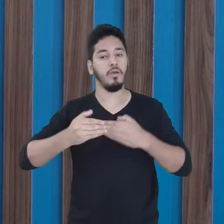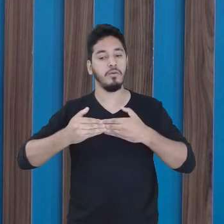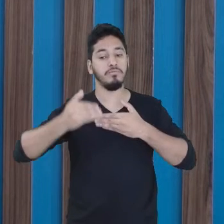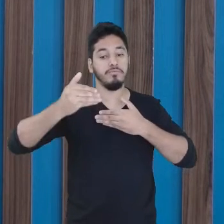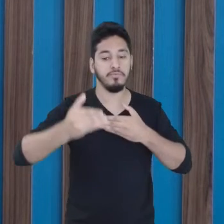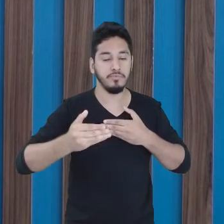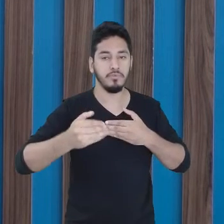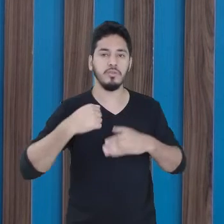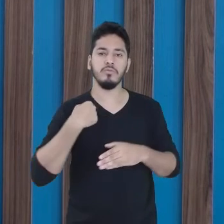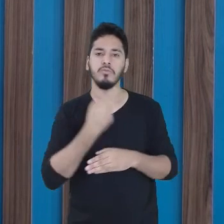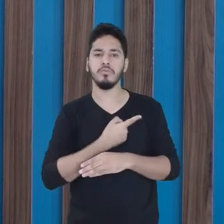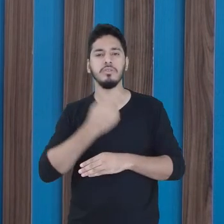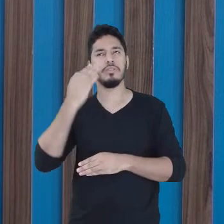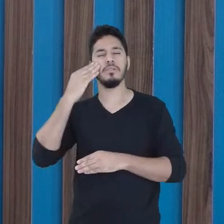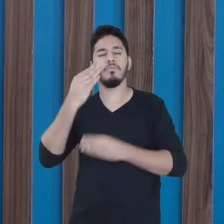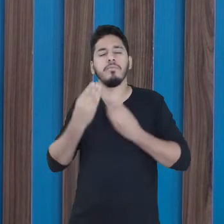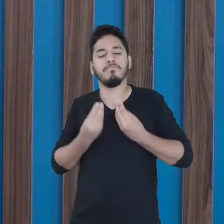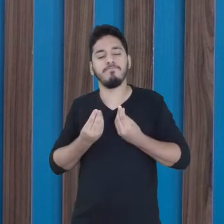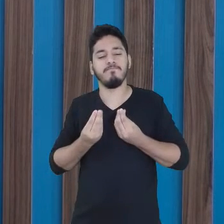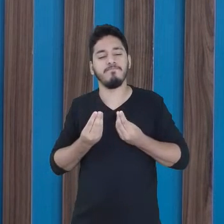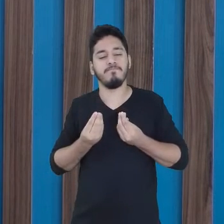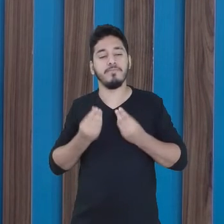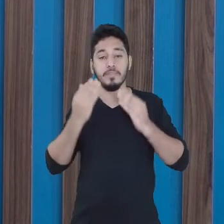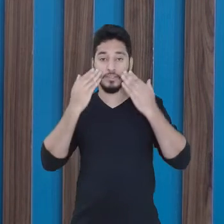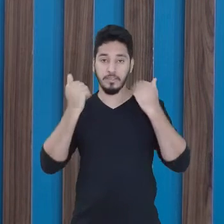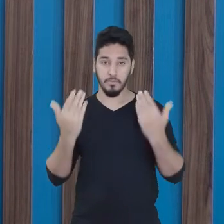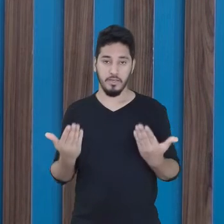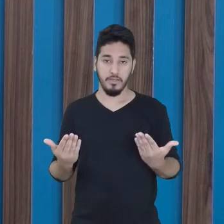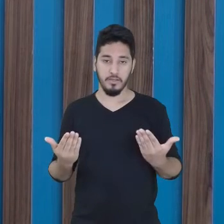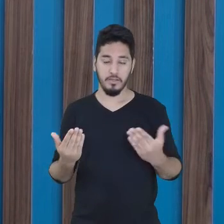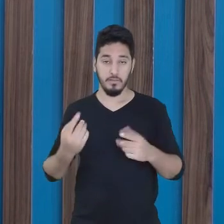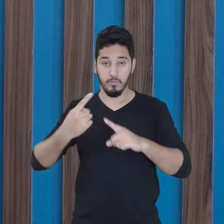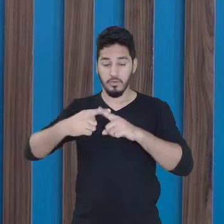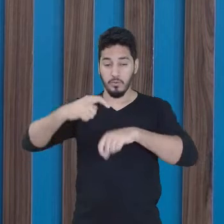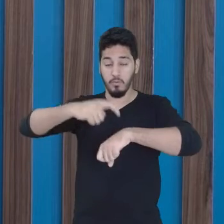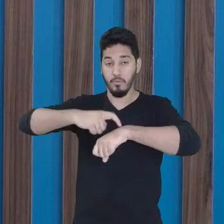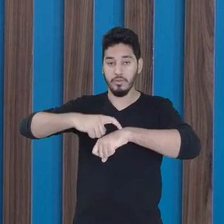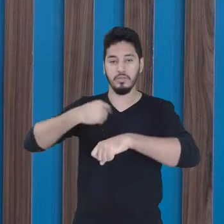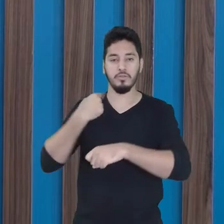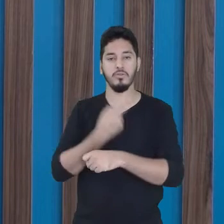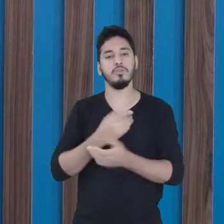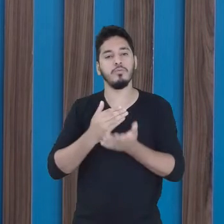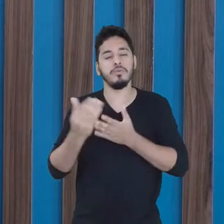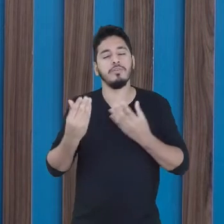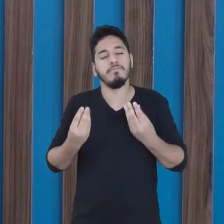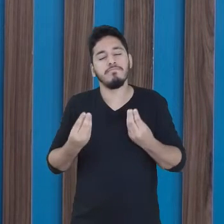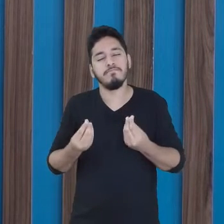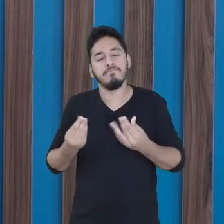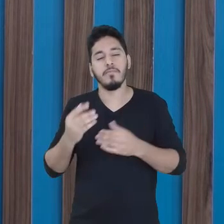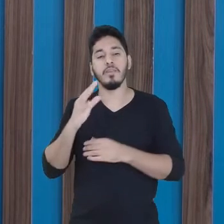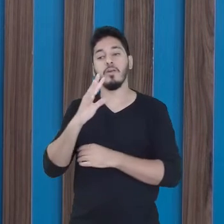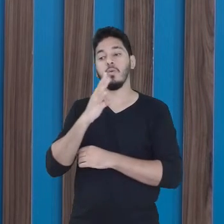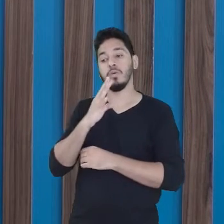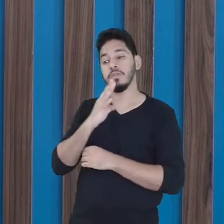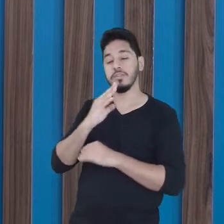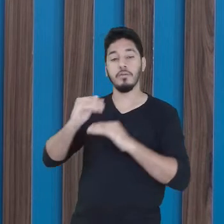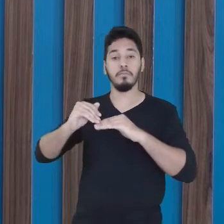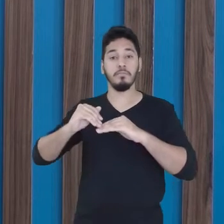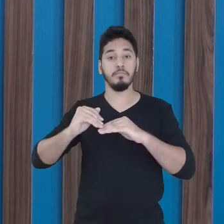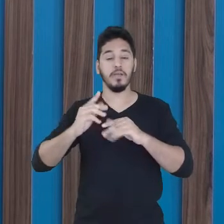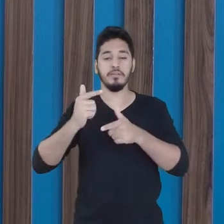gente possa se sensibilizar, né? Porque a partir do momento que a gente começa a se sensibilizar, a conhecer sobre